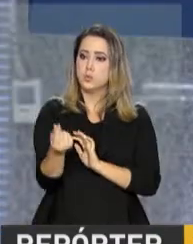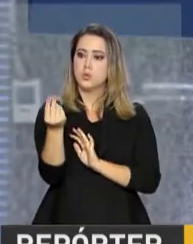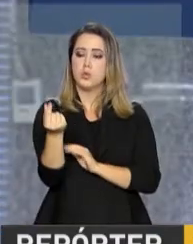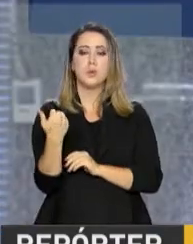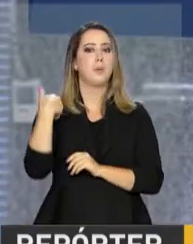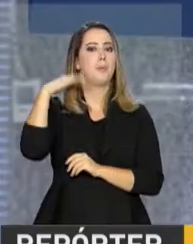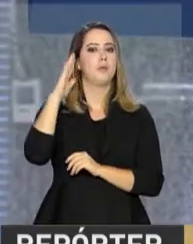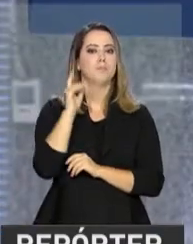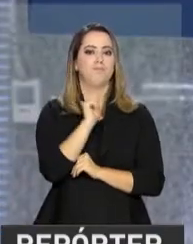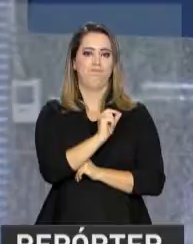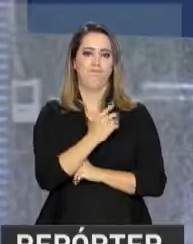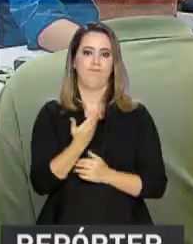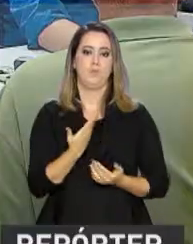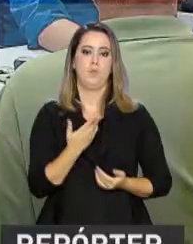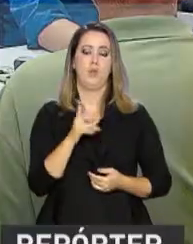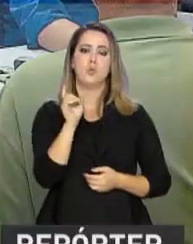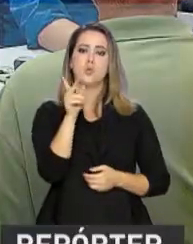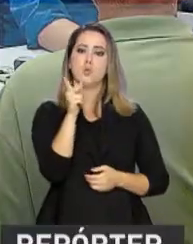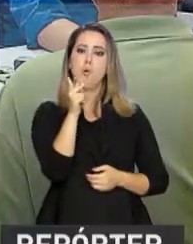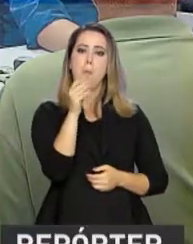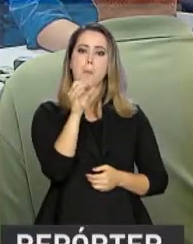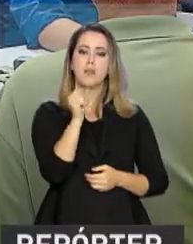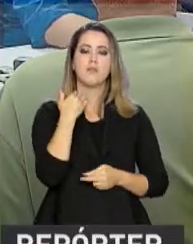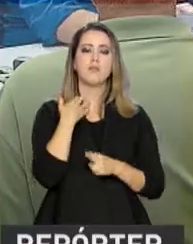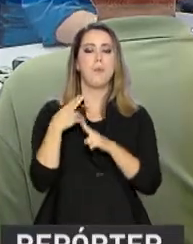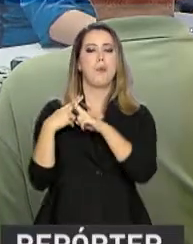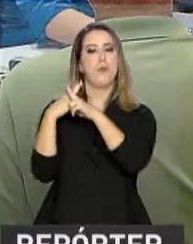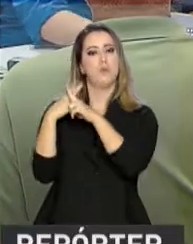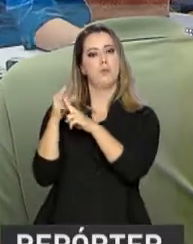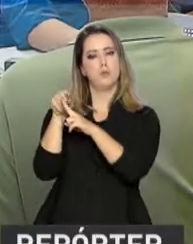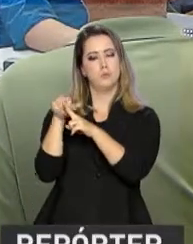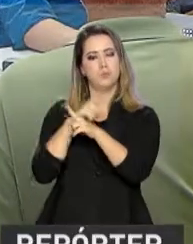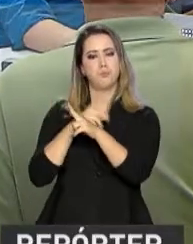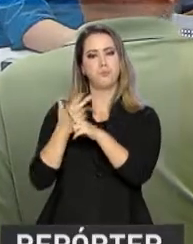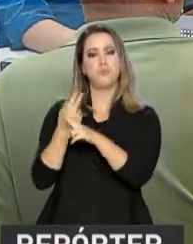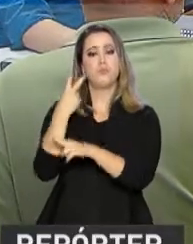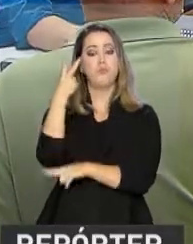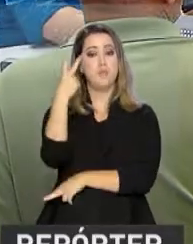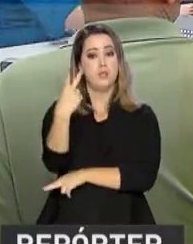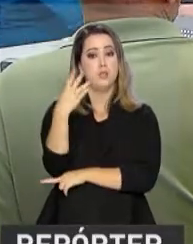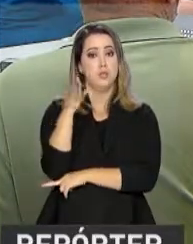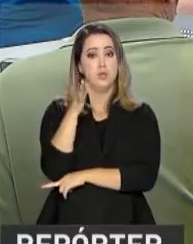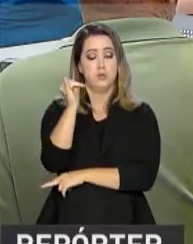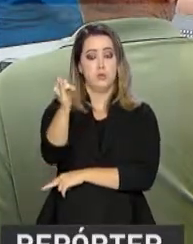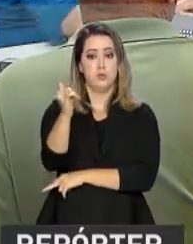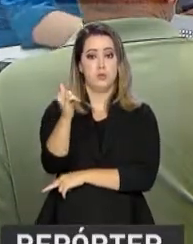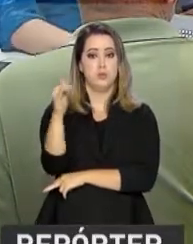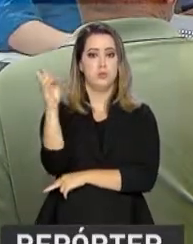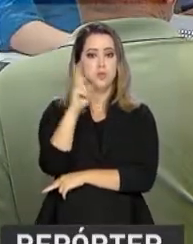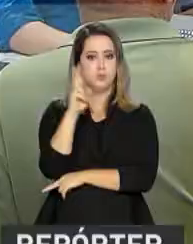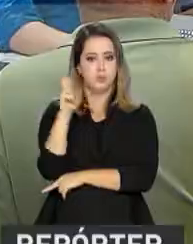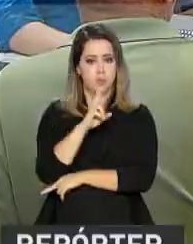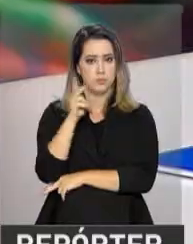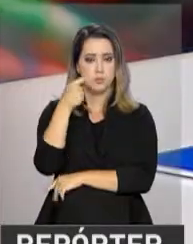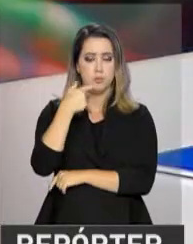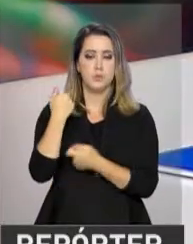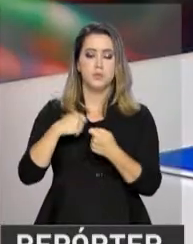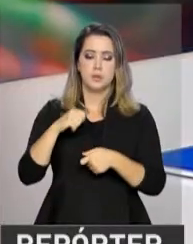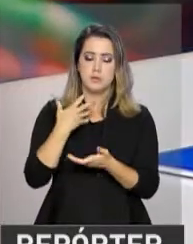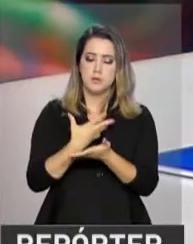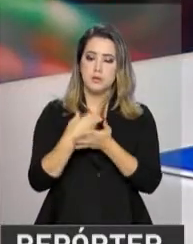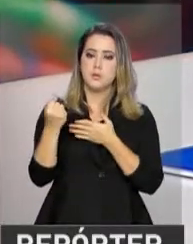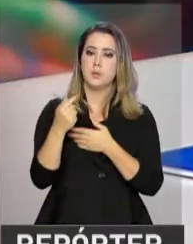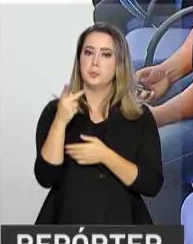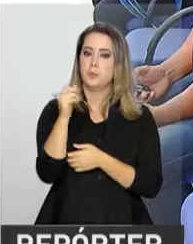extra. Somente para o PIS, que é administrado pela Caixa Econômica Federal, há 2 bilhões e 600 milhões de reais para